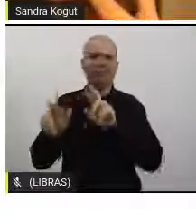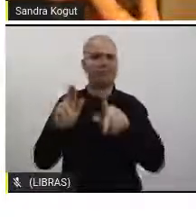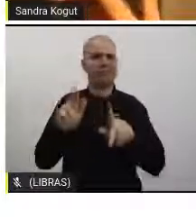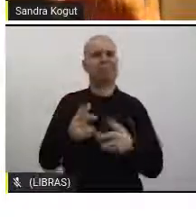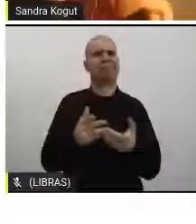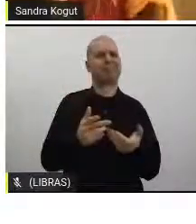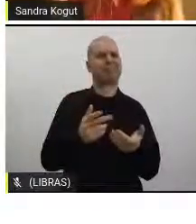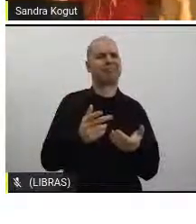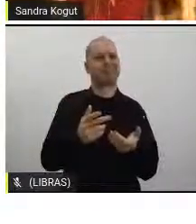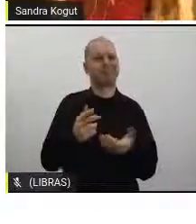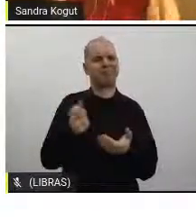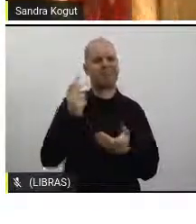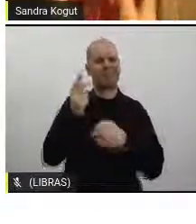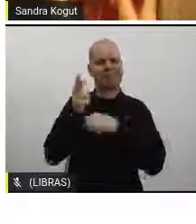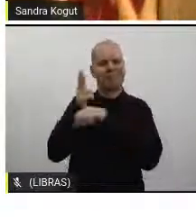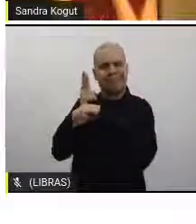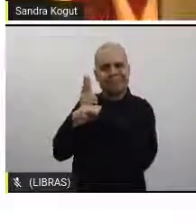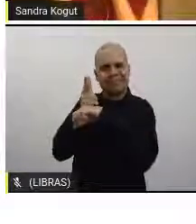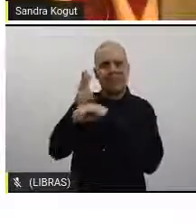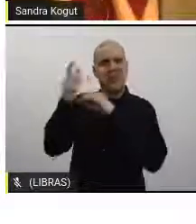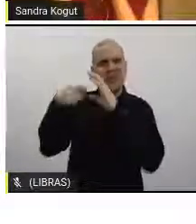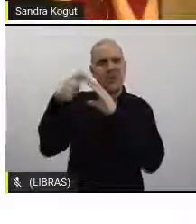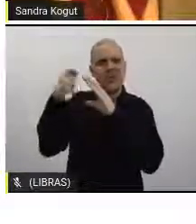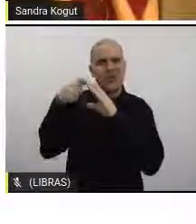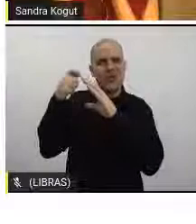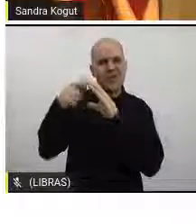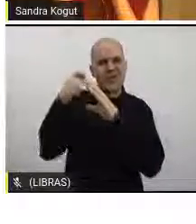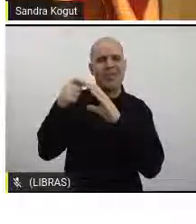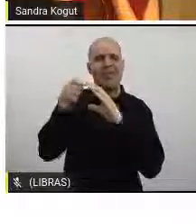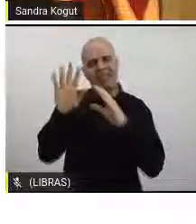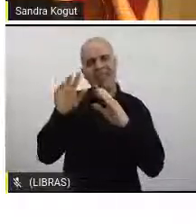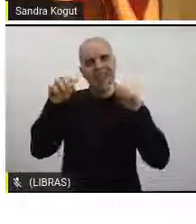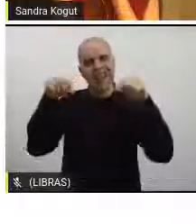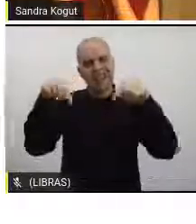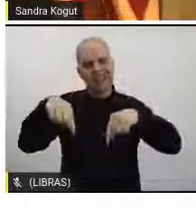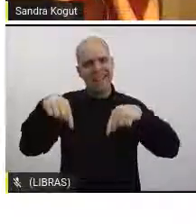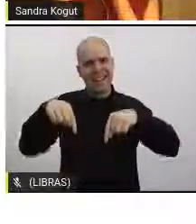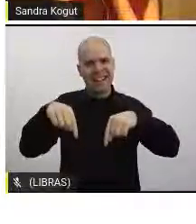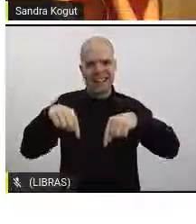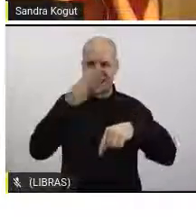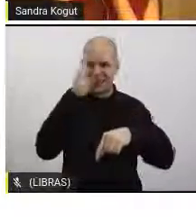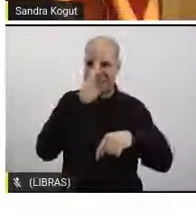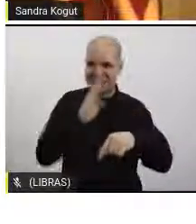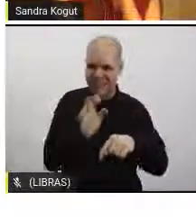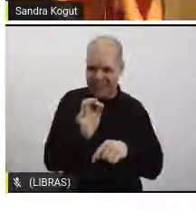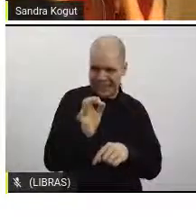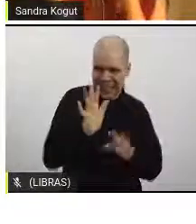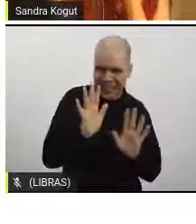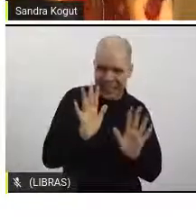todas, foi filmado, acho que todas as cenas são aqui no Brasil.